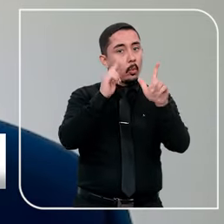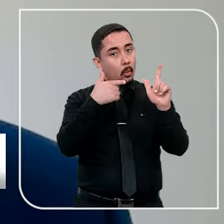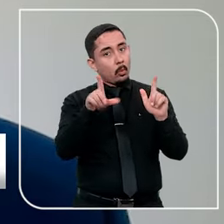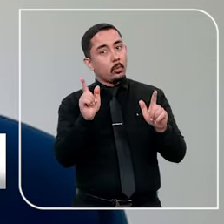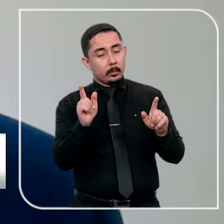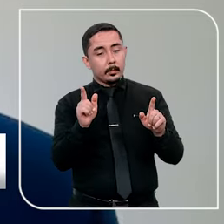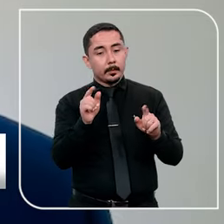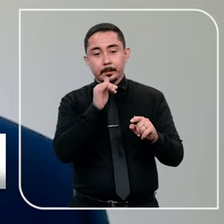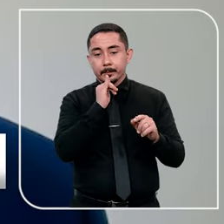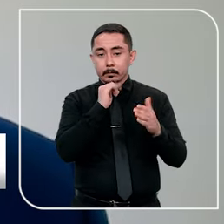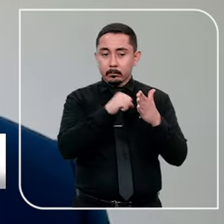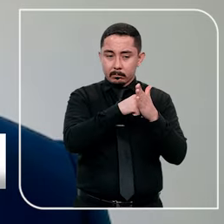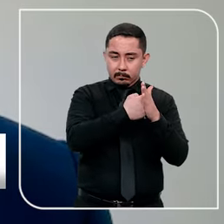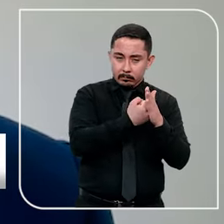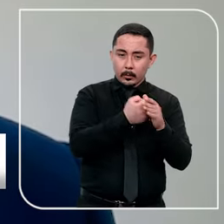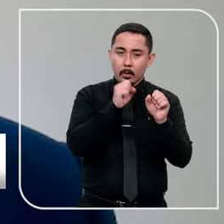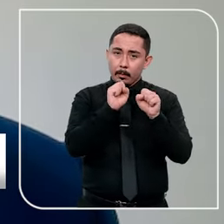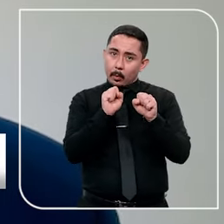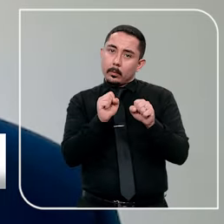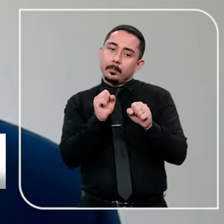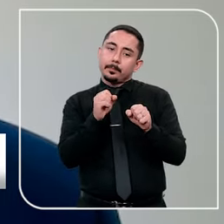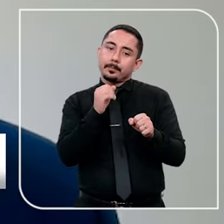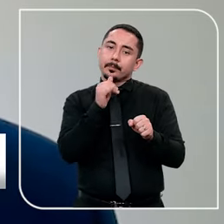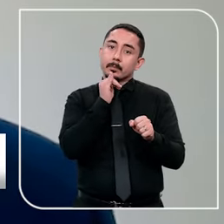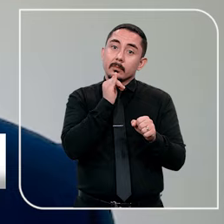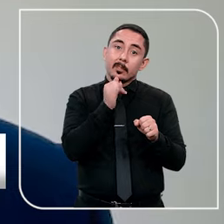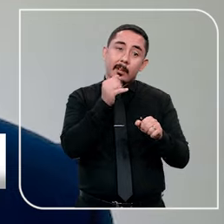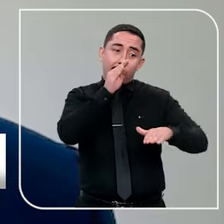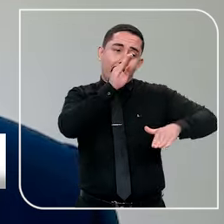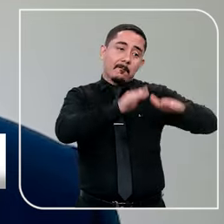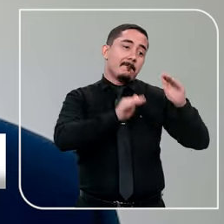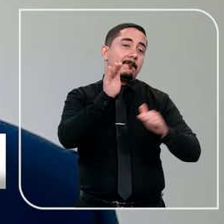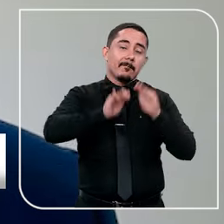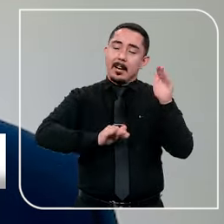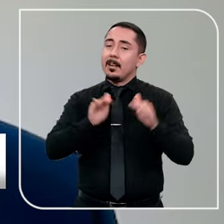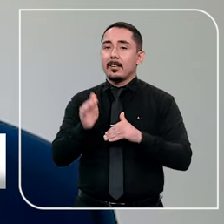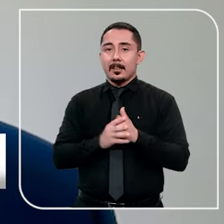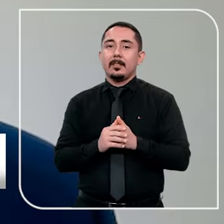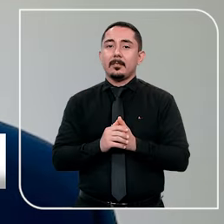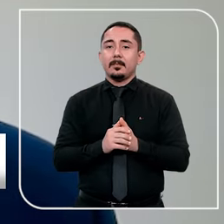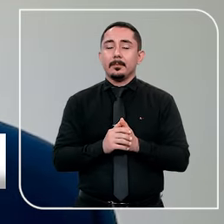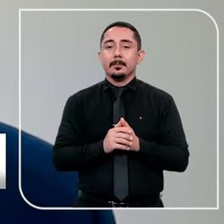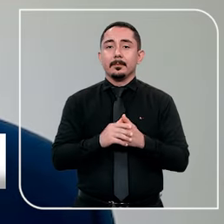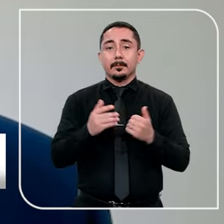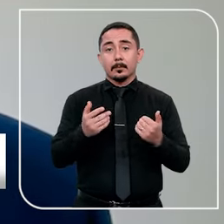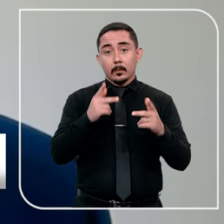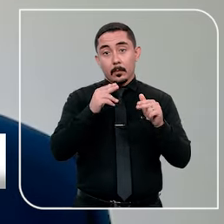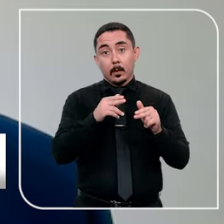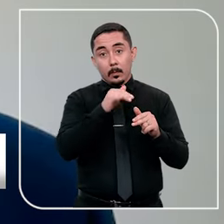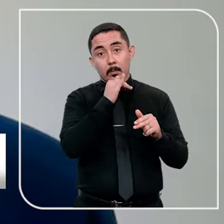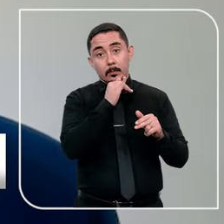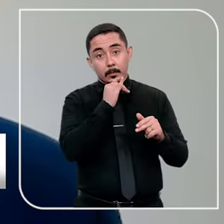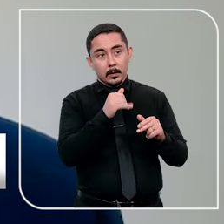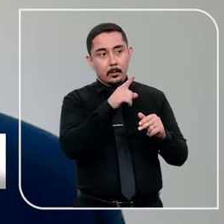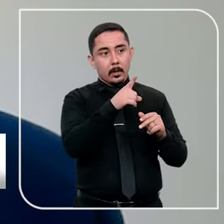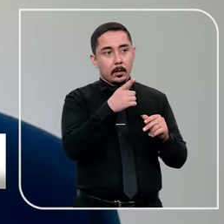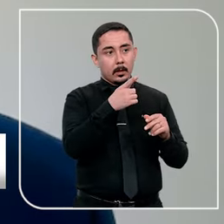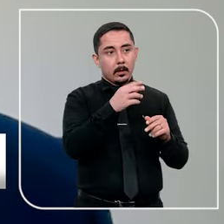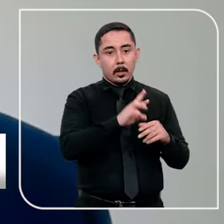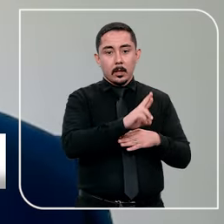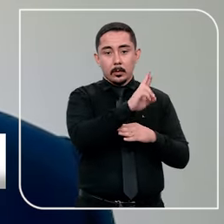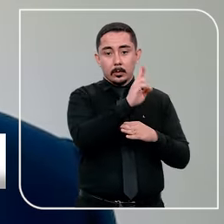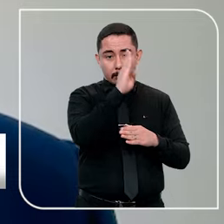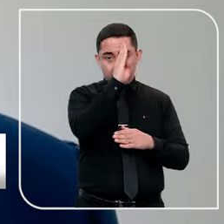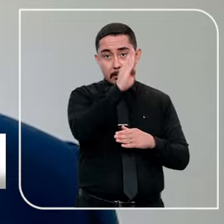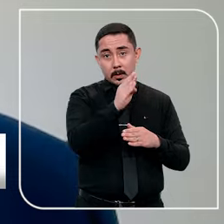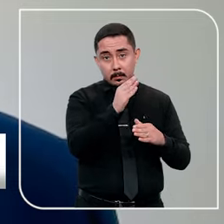abilidade vale dizer a impor abilidade ela é relativa em relação ao bem de família como por exemplo o